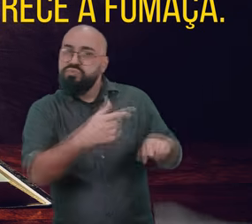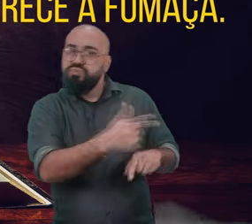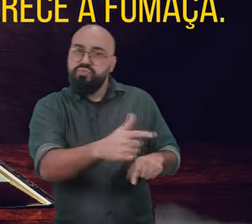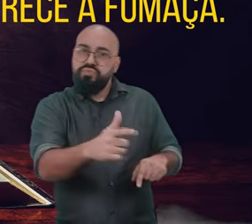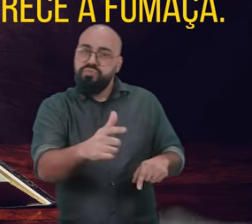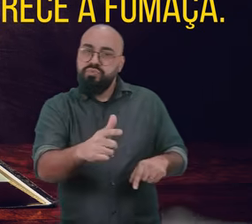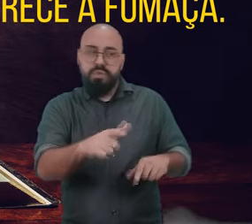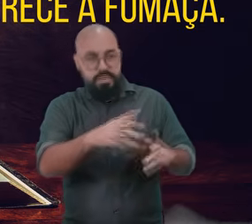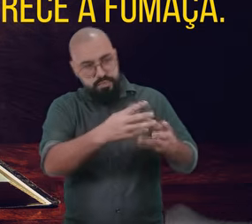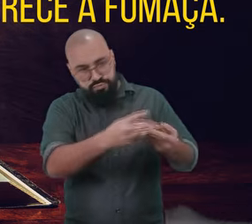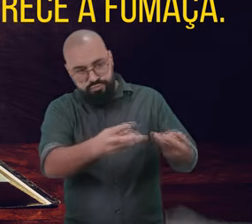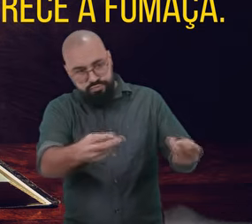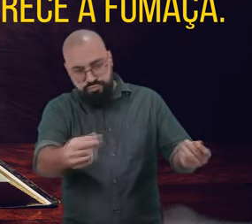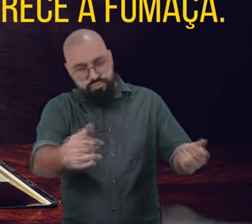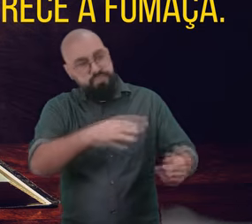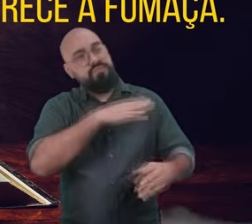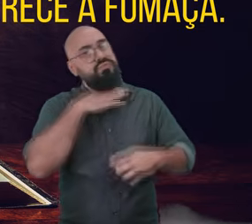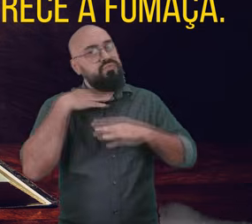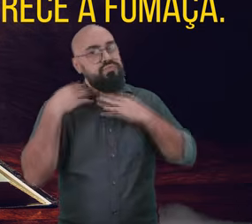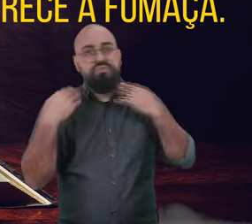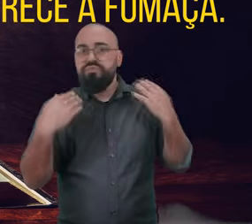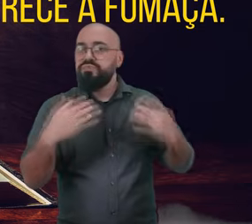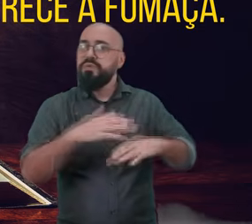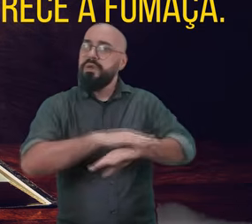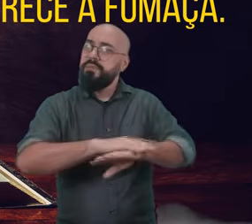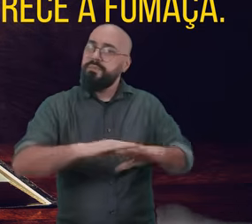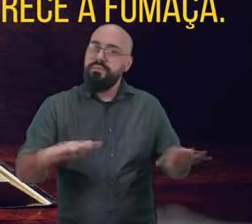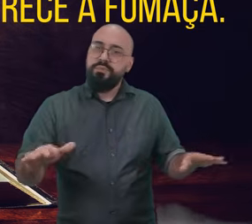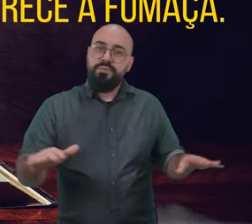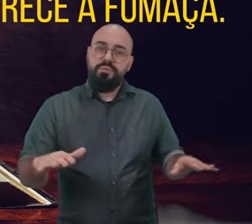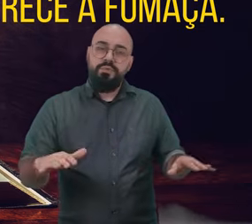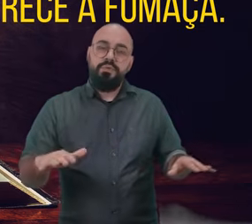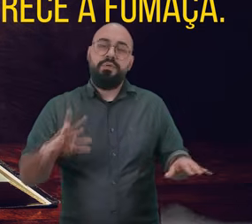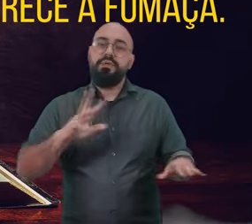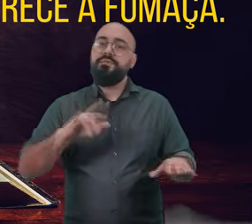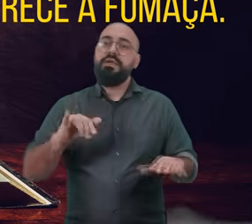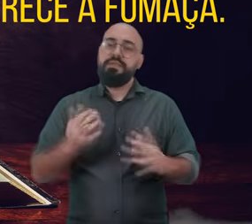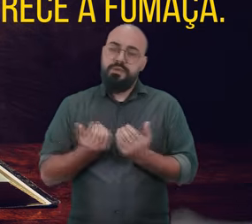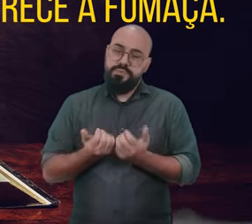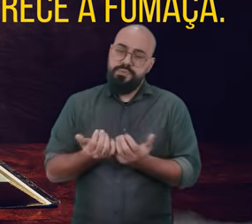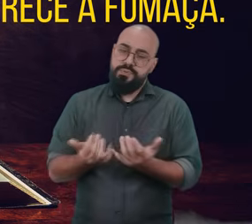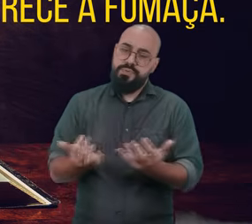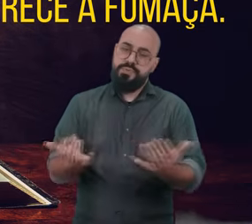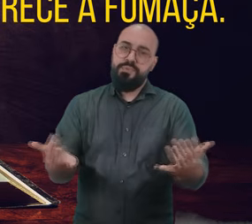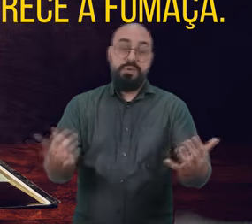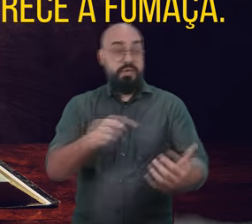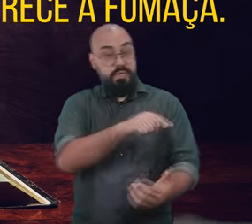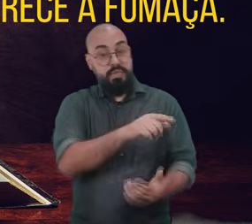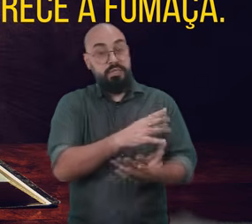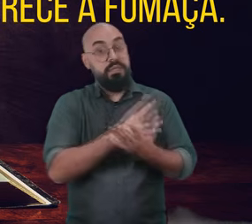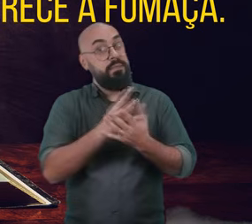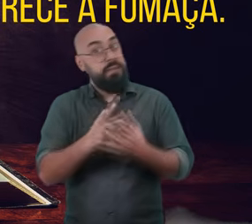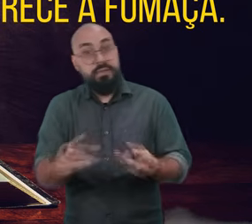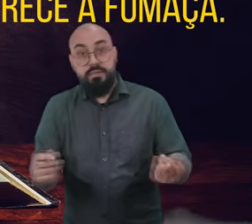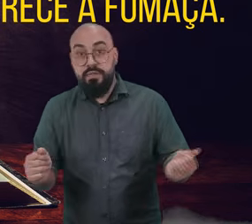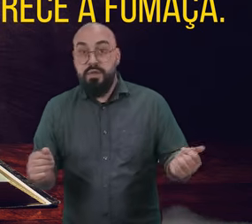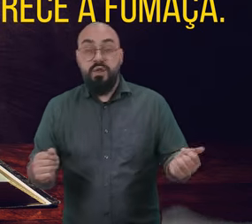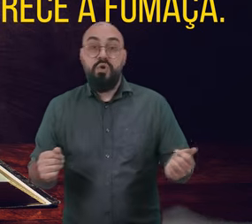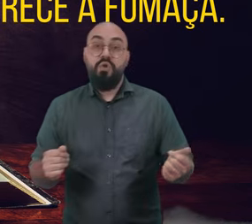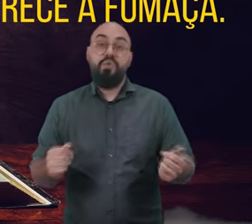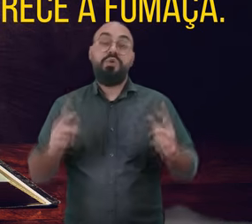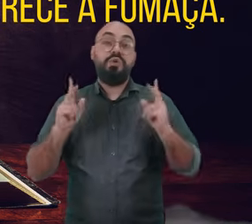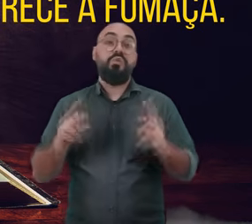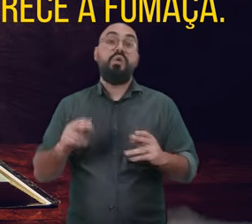ímpios, no entanto, perecerão, e os inimigos do Senhor serão como as mais belas pastagens, desaparecerão como